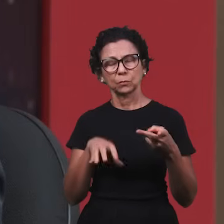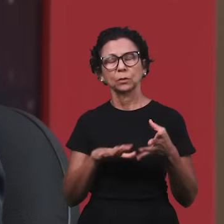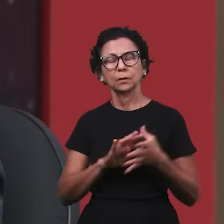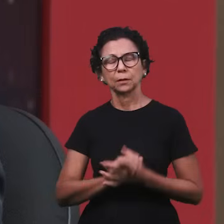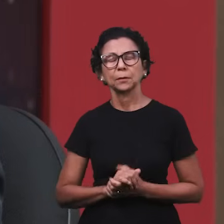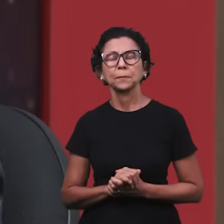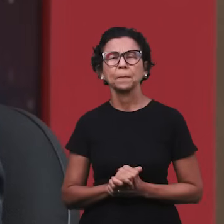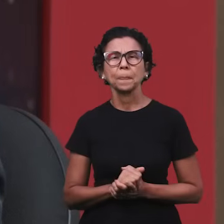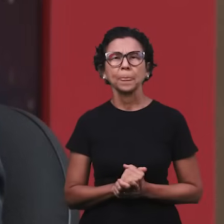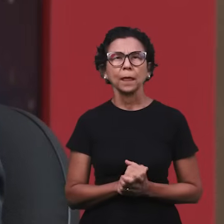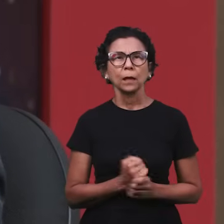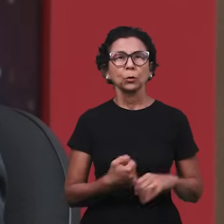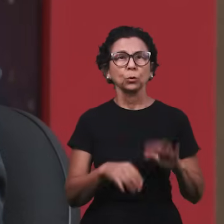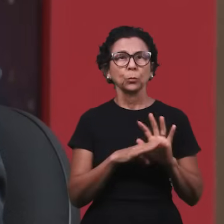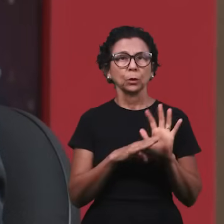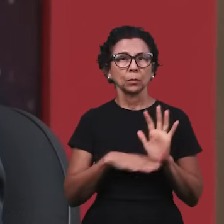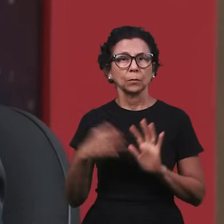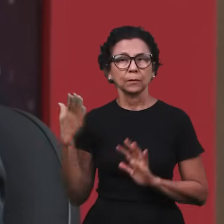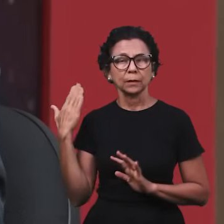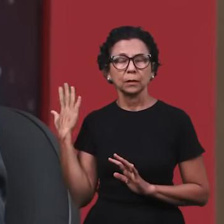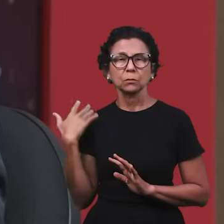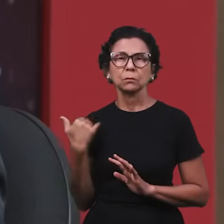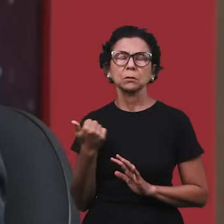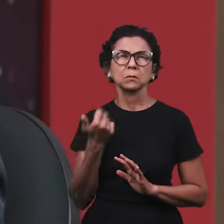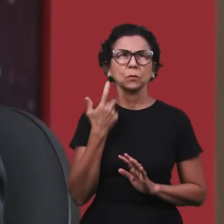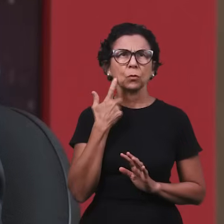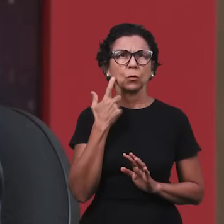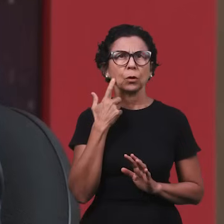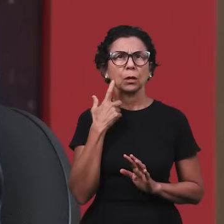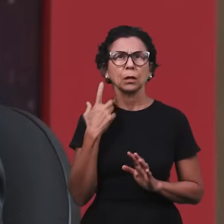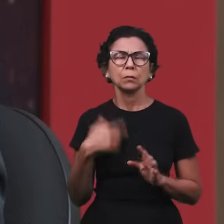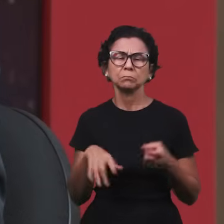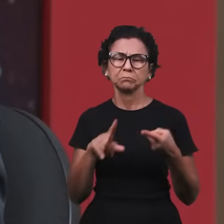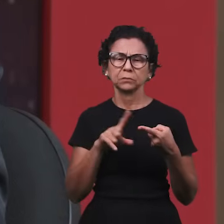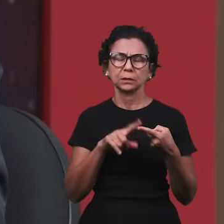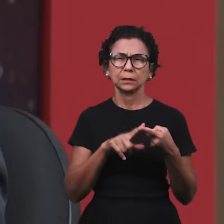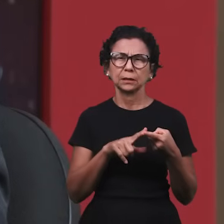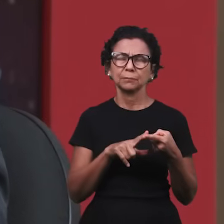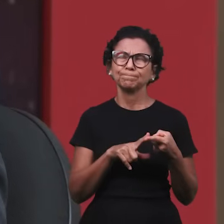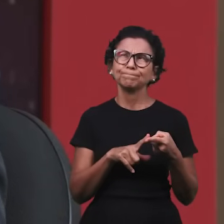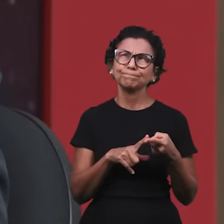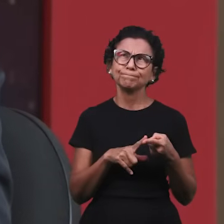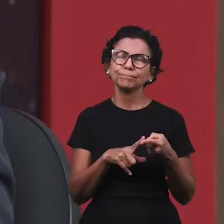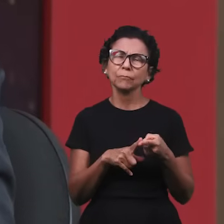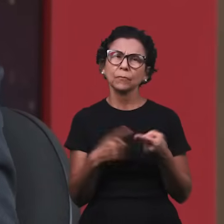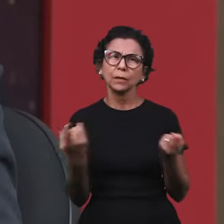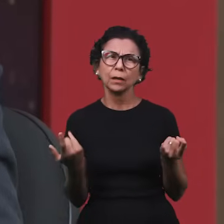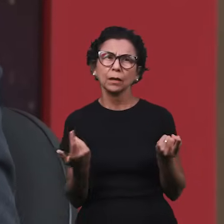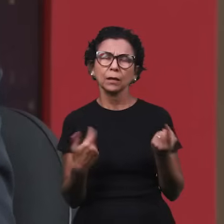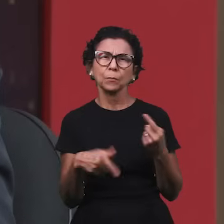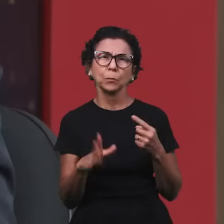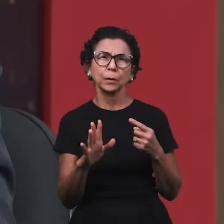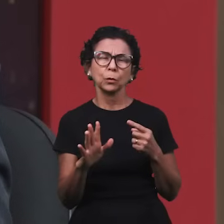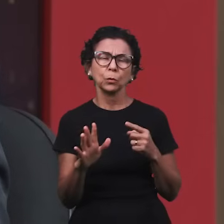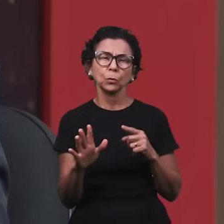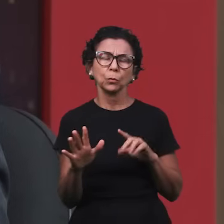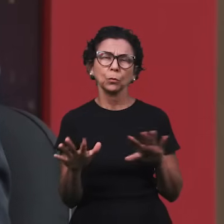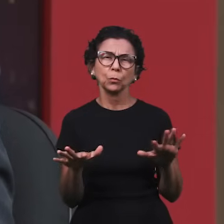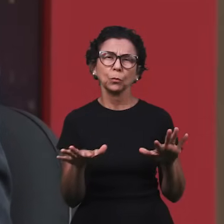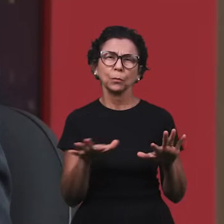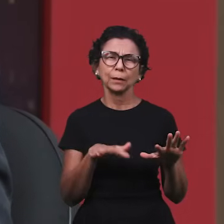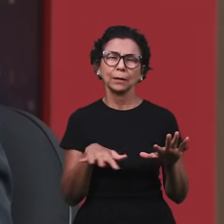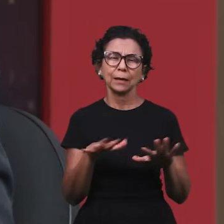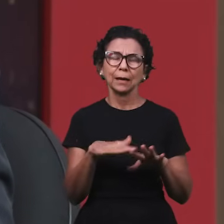a respeito da parte física, no que se refere à relatividade, aquilo que foi defendido por Albert Einstein e